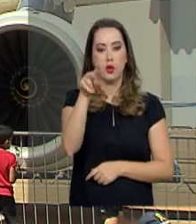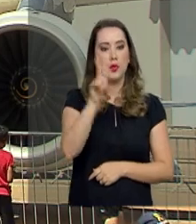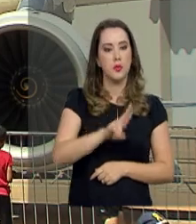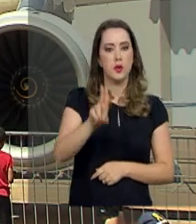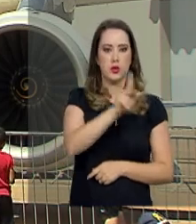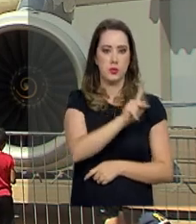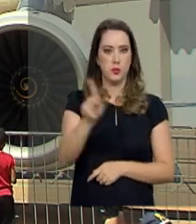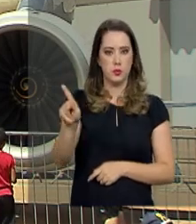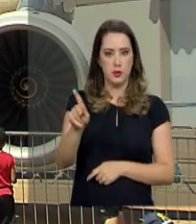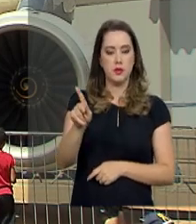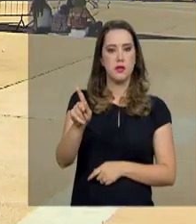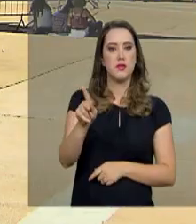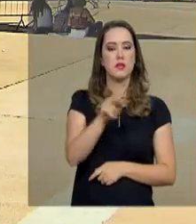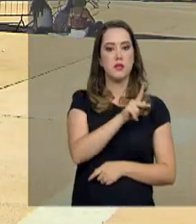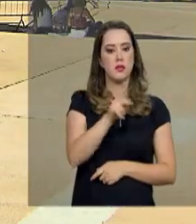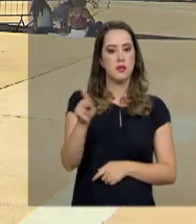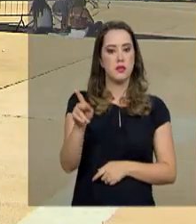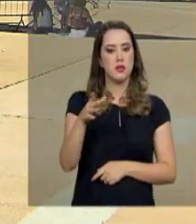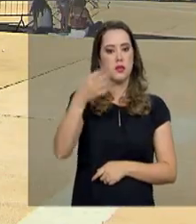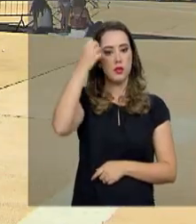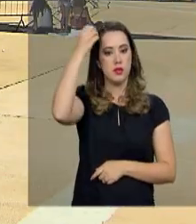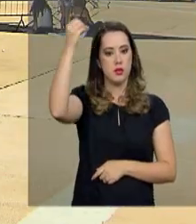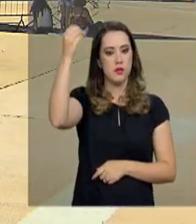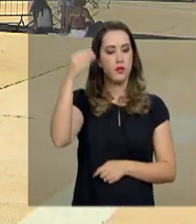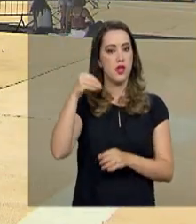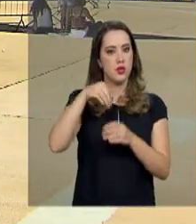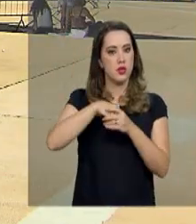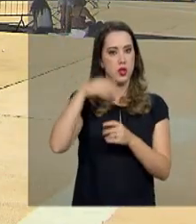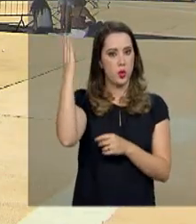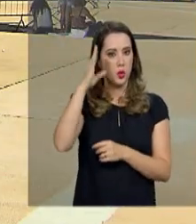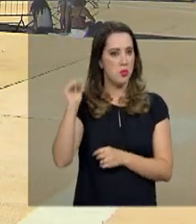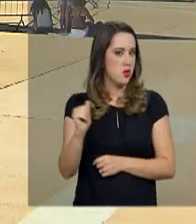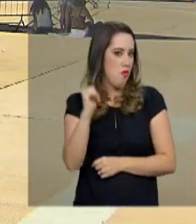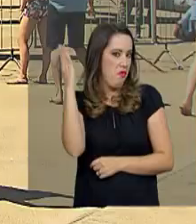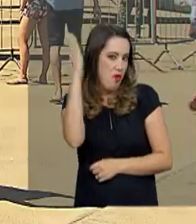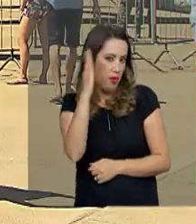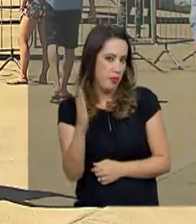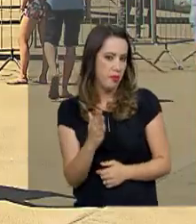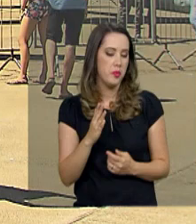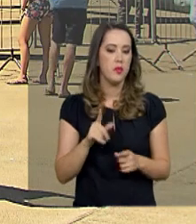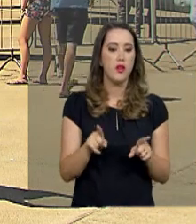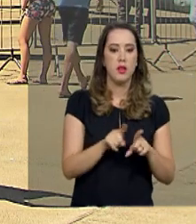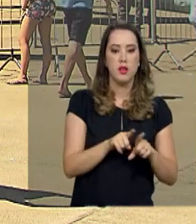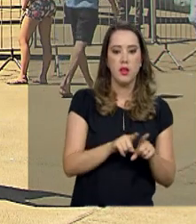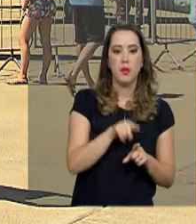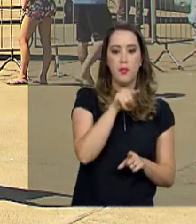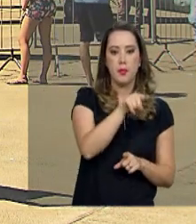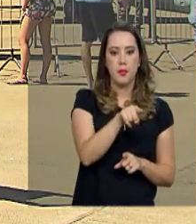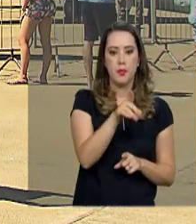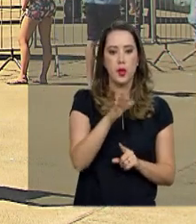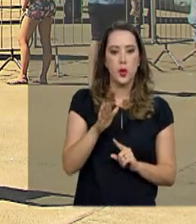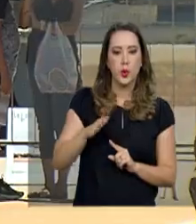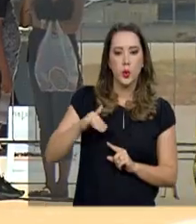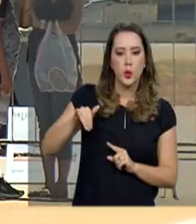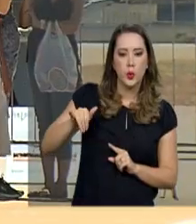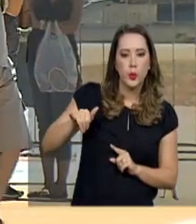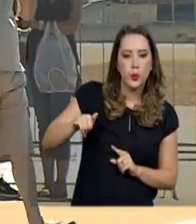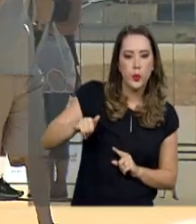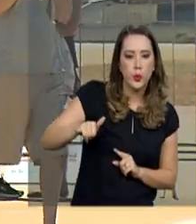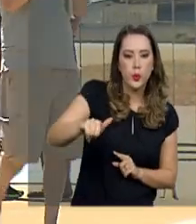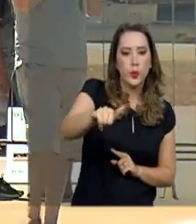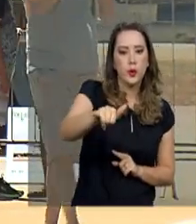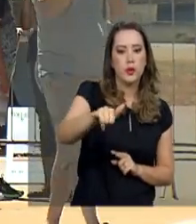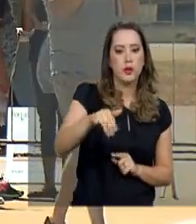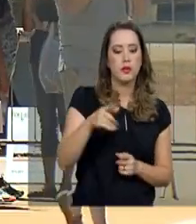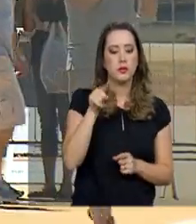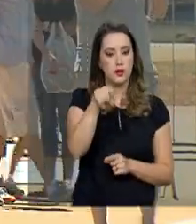pelo presidente da República em viagens nacionais e internacionais. Também tem o caça de combate